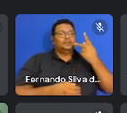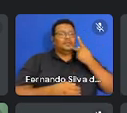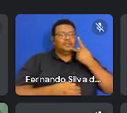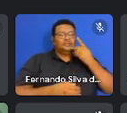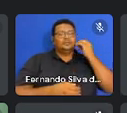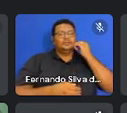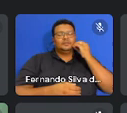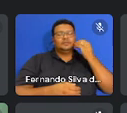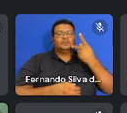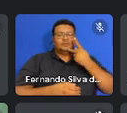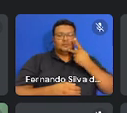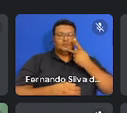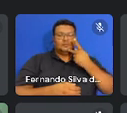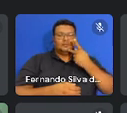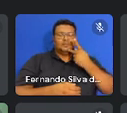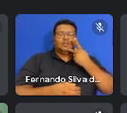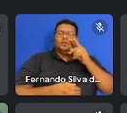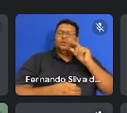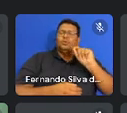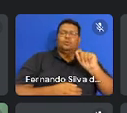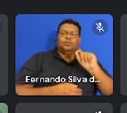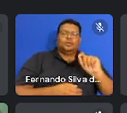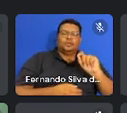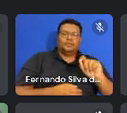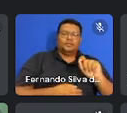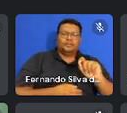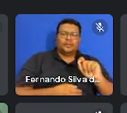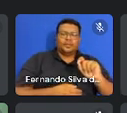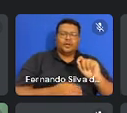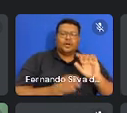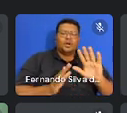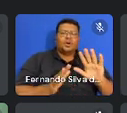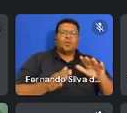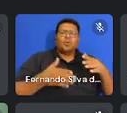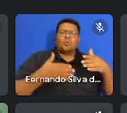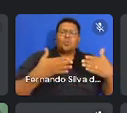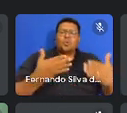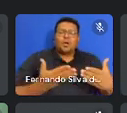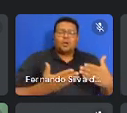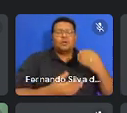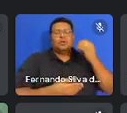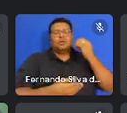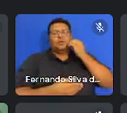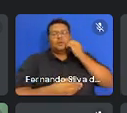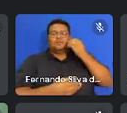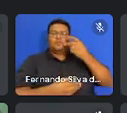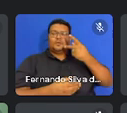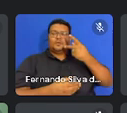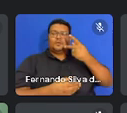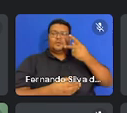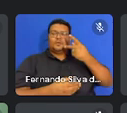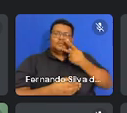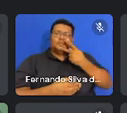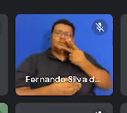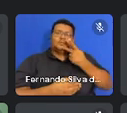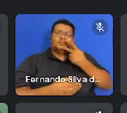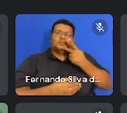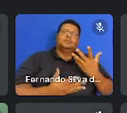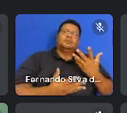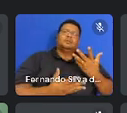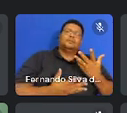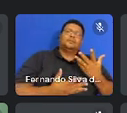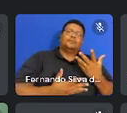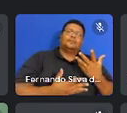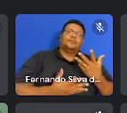tá? A probabilidade, qual é a probabilidade de eu tirar